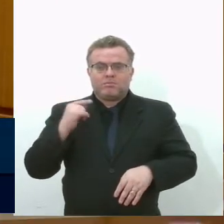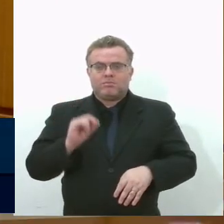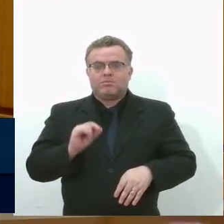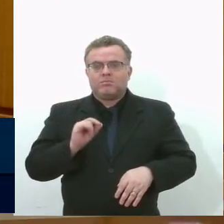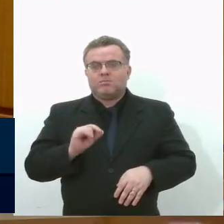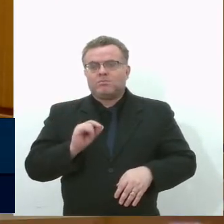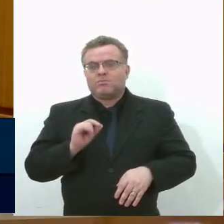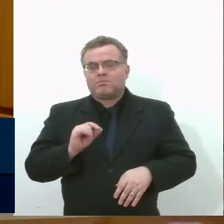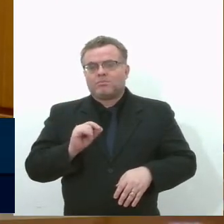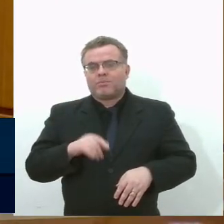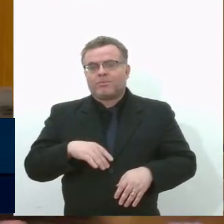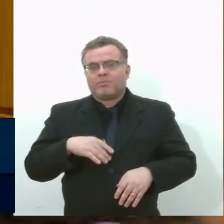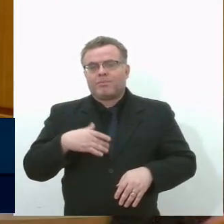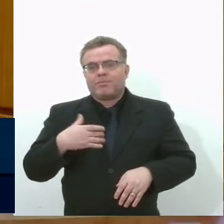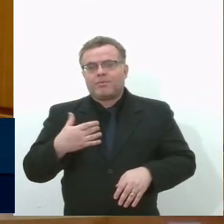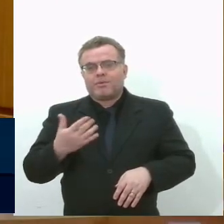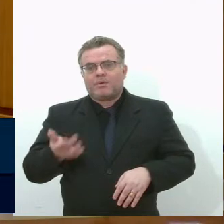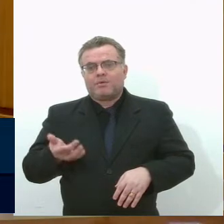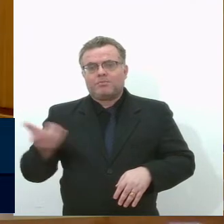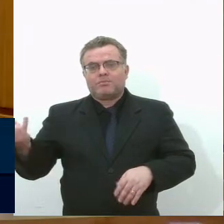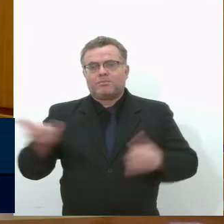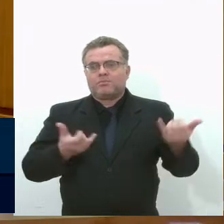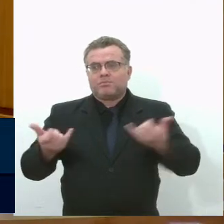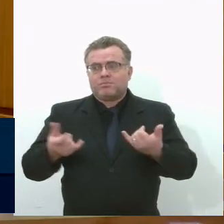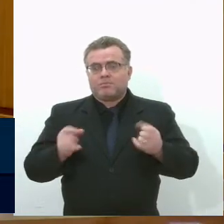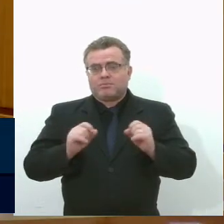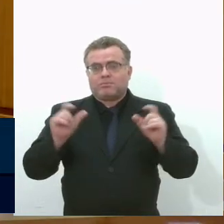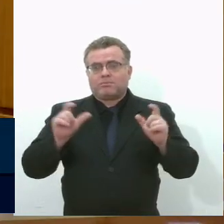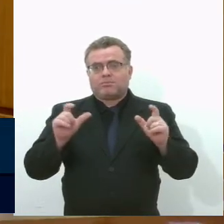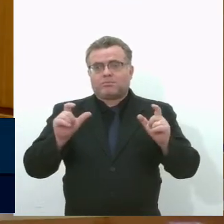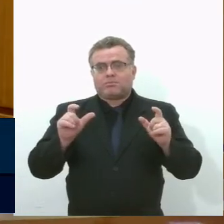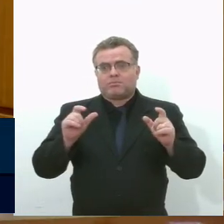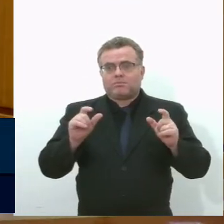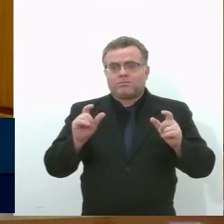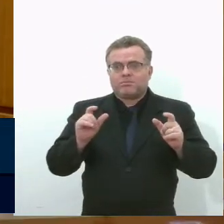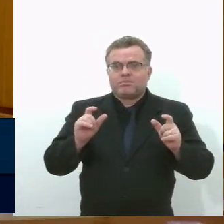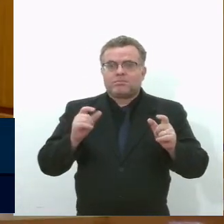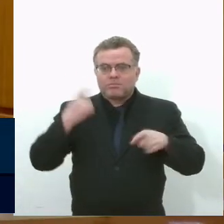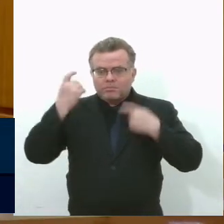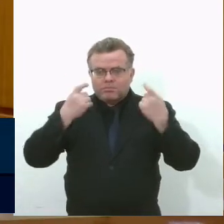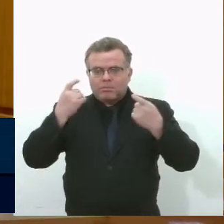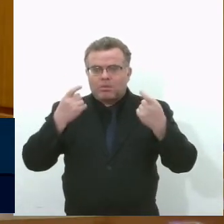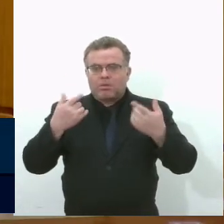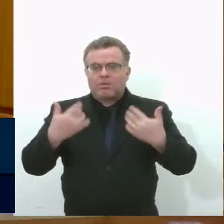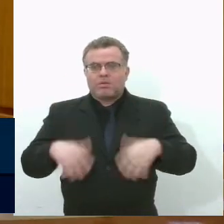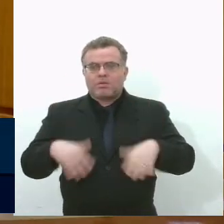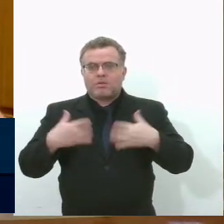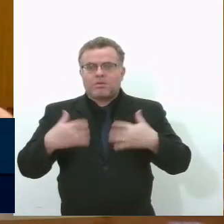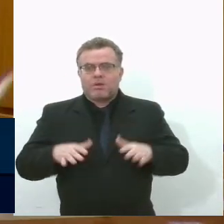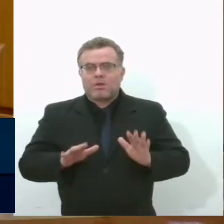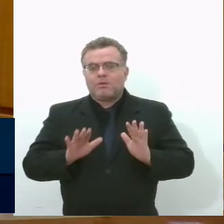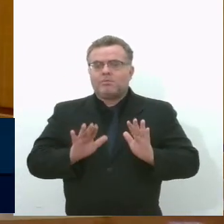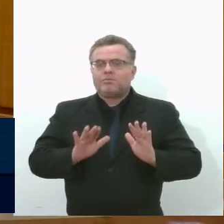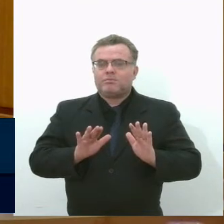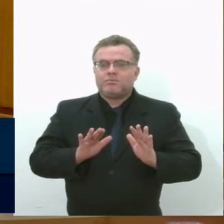eu li uma notícia que me deixou deveras preocupado, mas